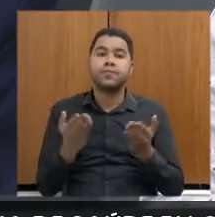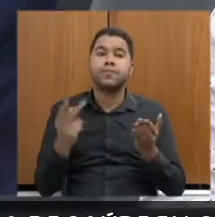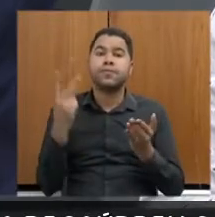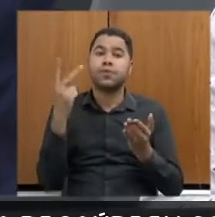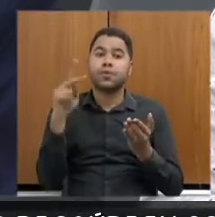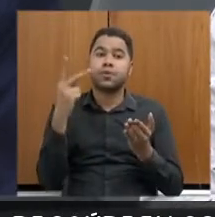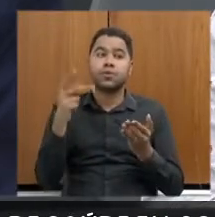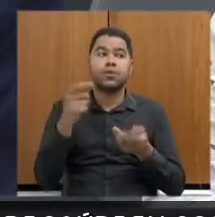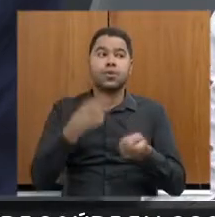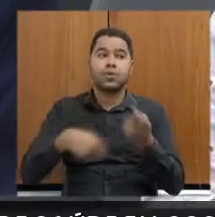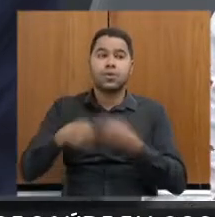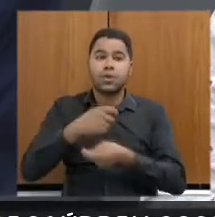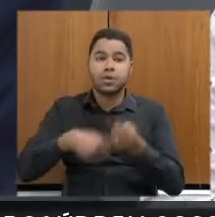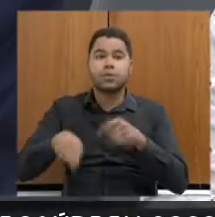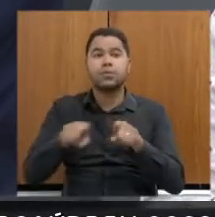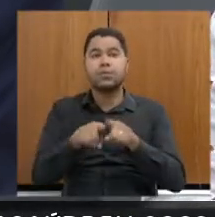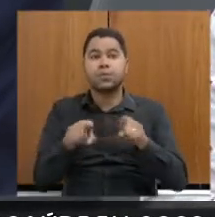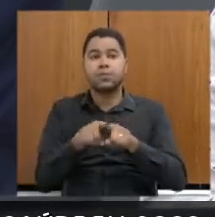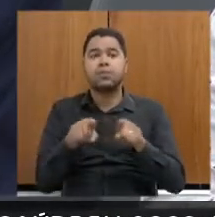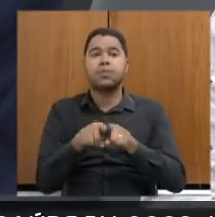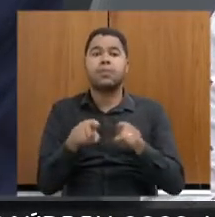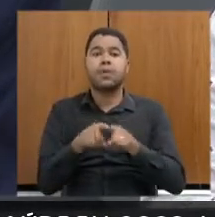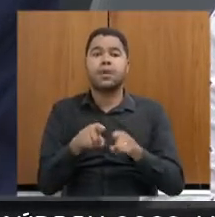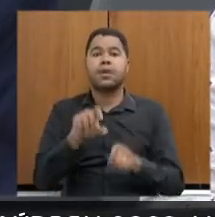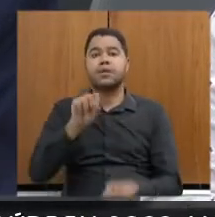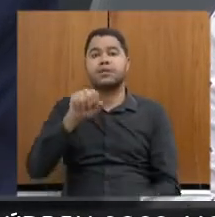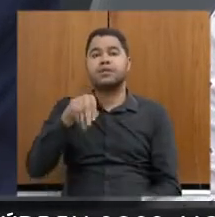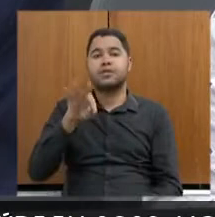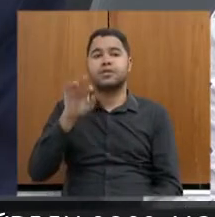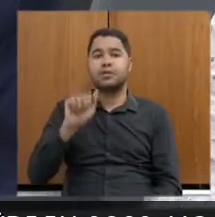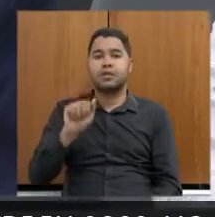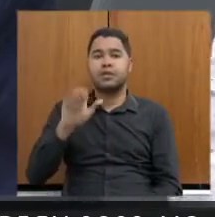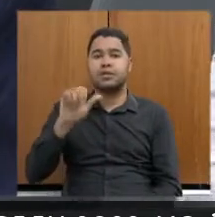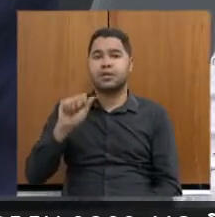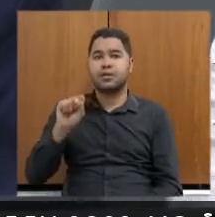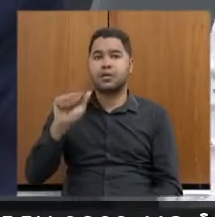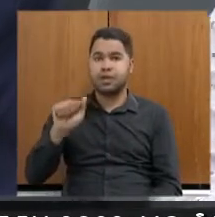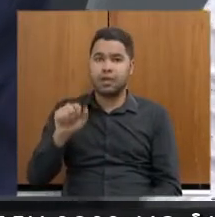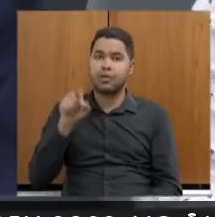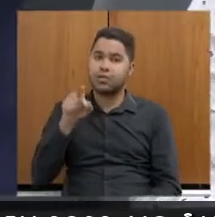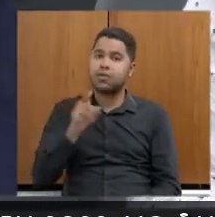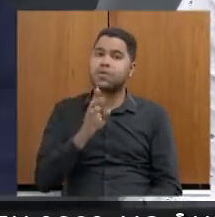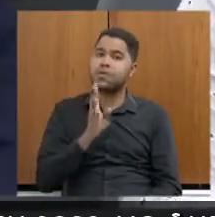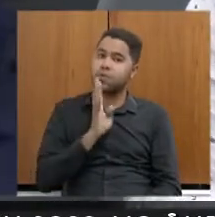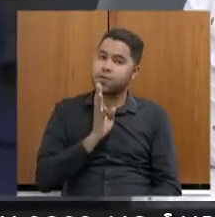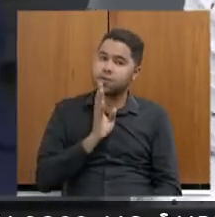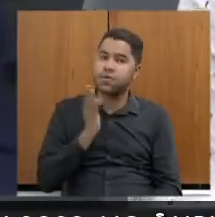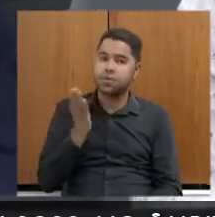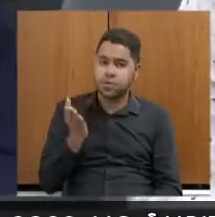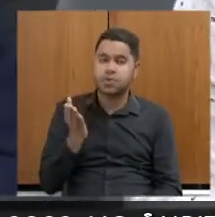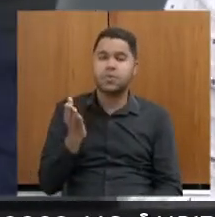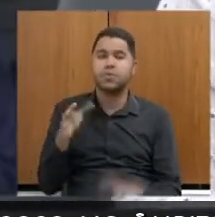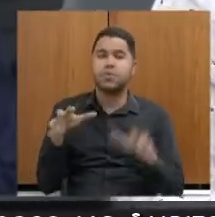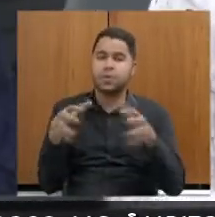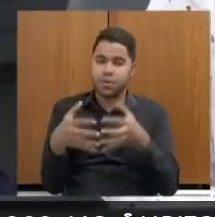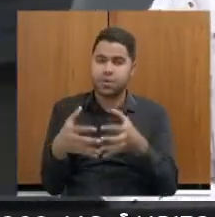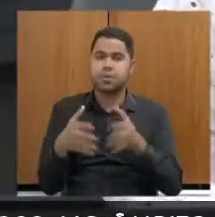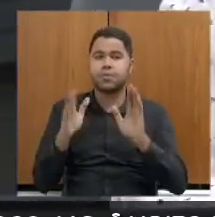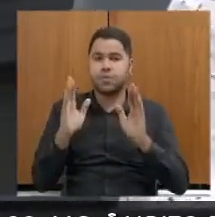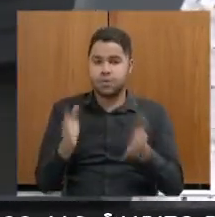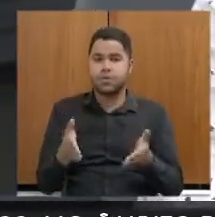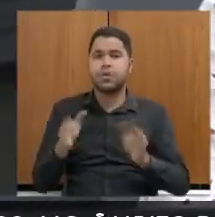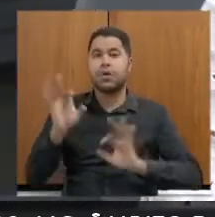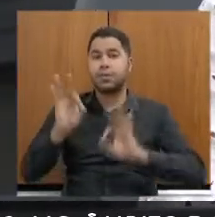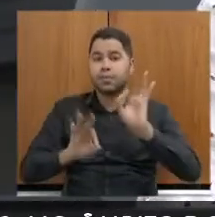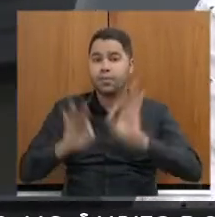sua gestão também passa para ser para Santa Casa de São Sebastião com Fernanda Valente sorteio vai conheceu uma equipe já